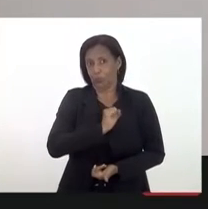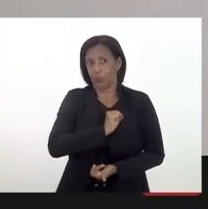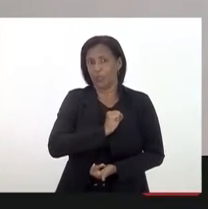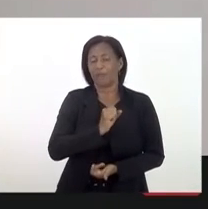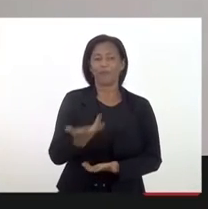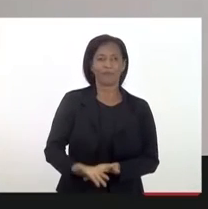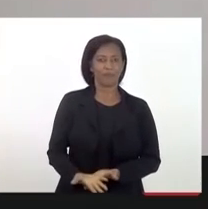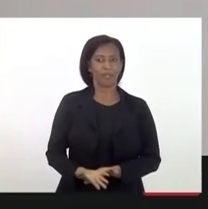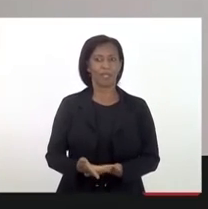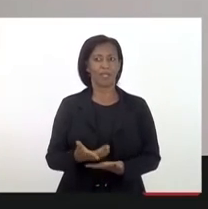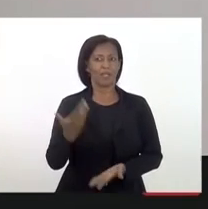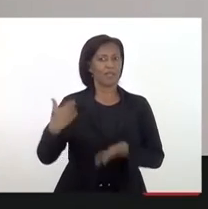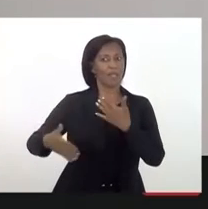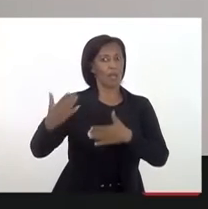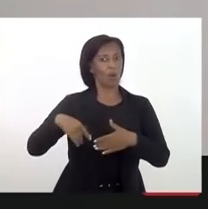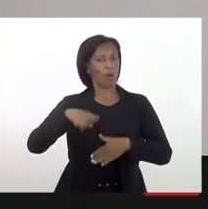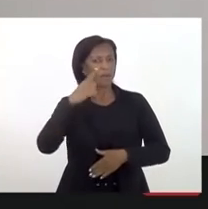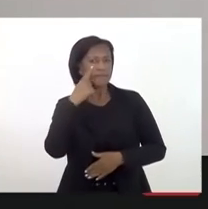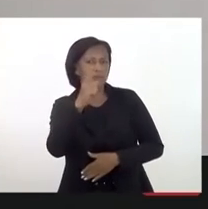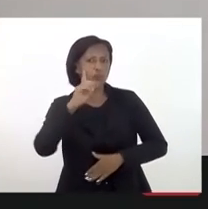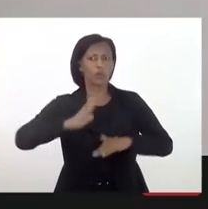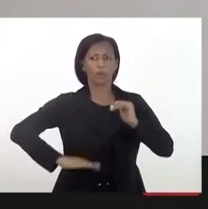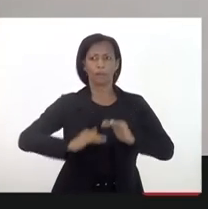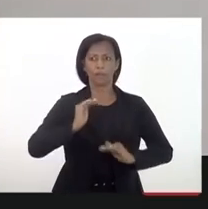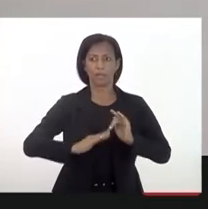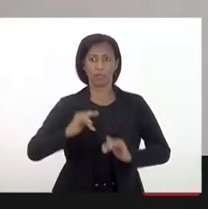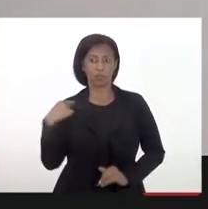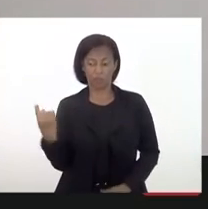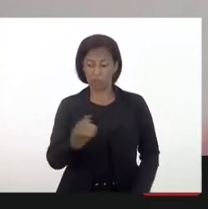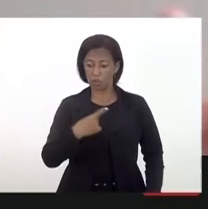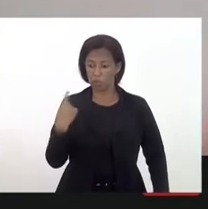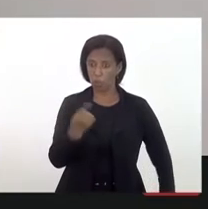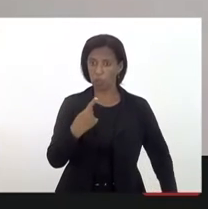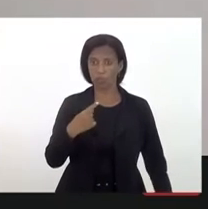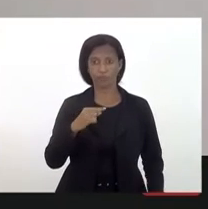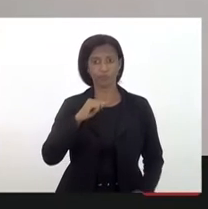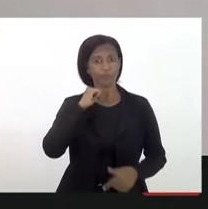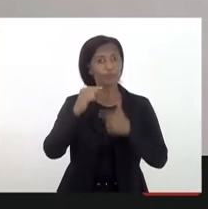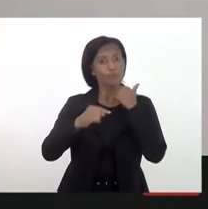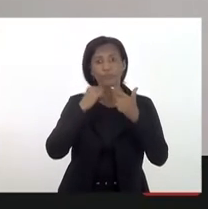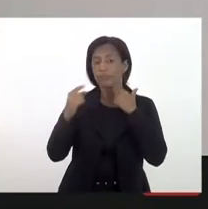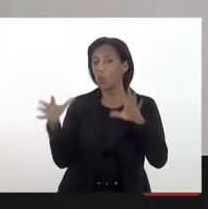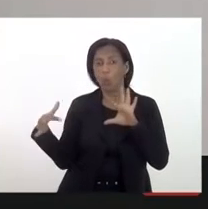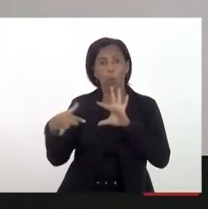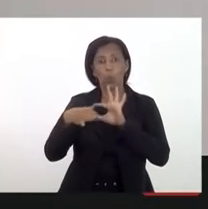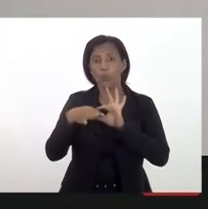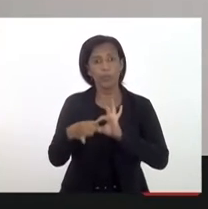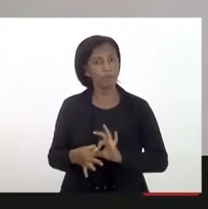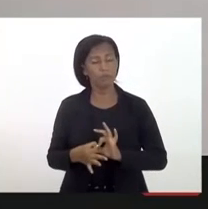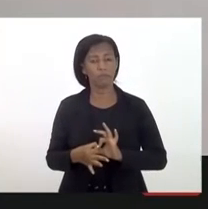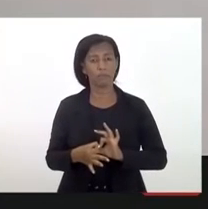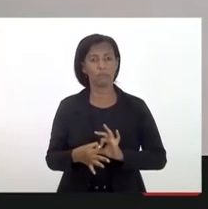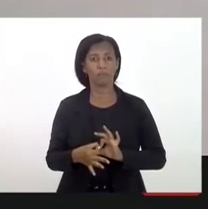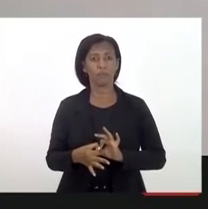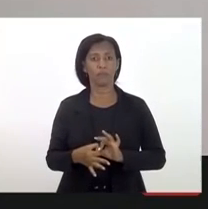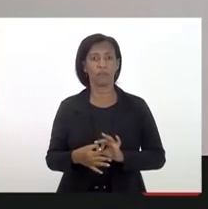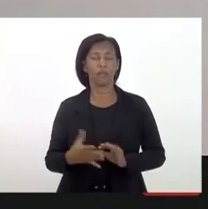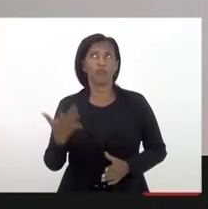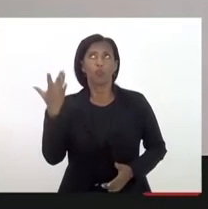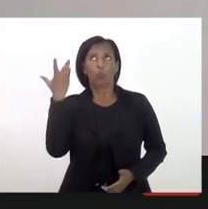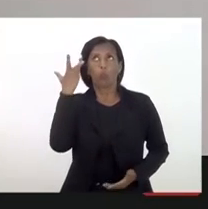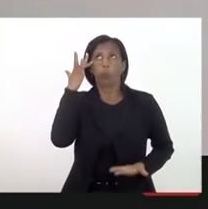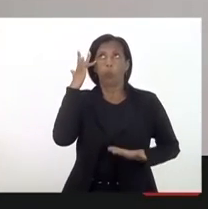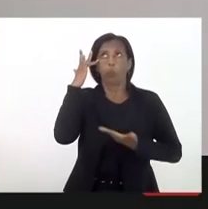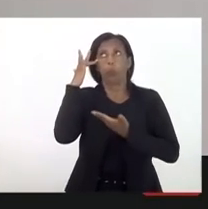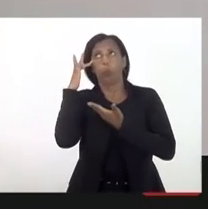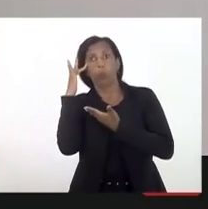inclusive, porque da tua capacidade, mas nós não conseguimos unir nessa questão. Nós estamos